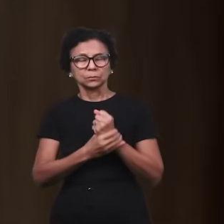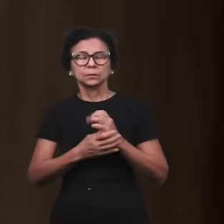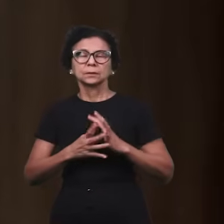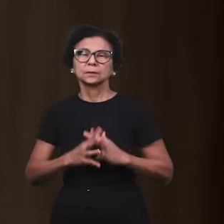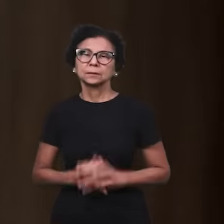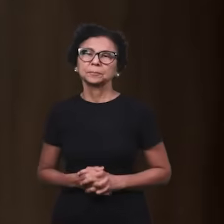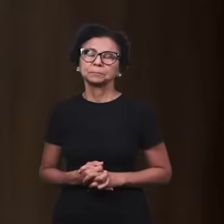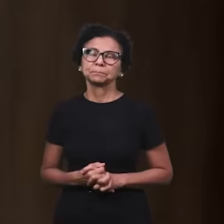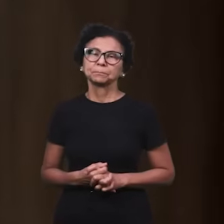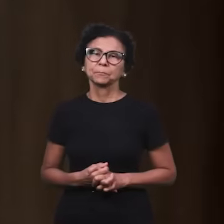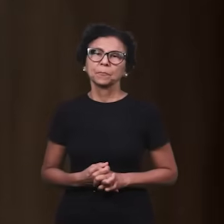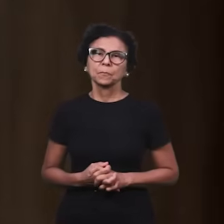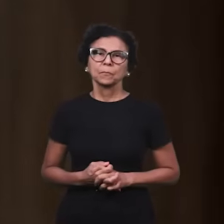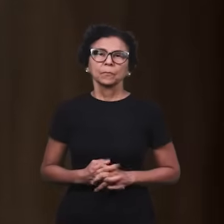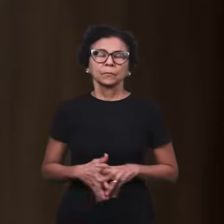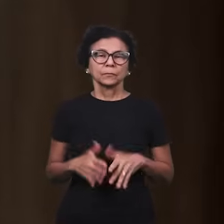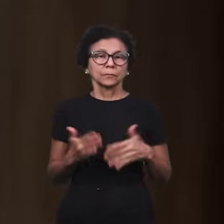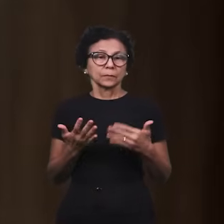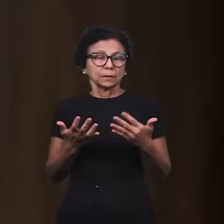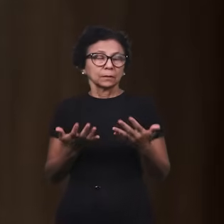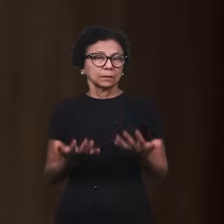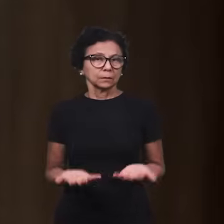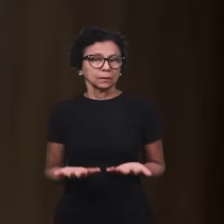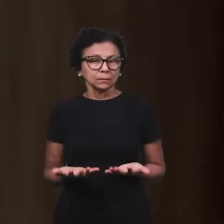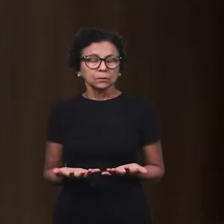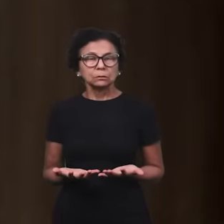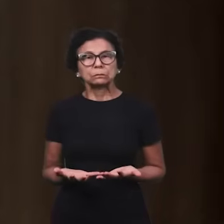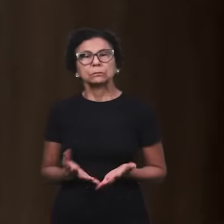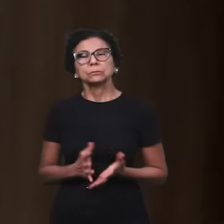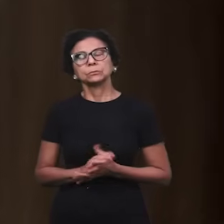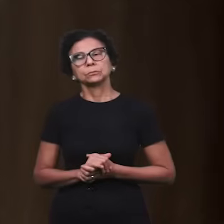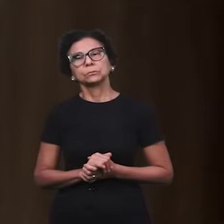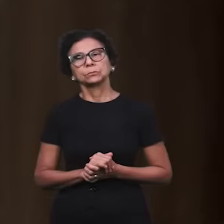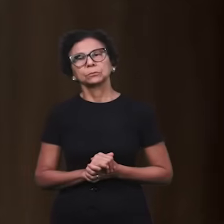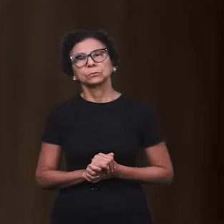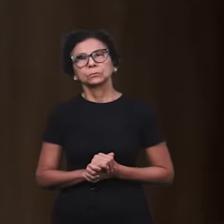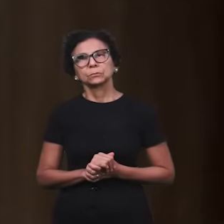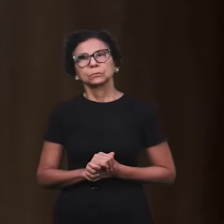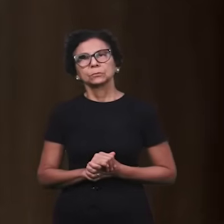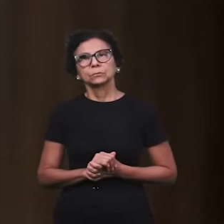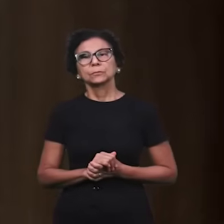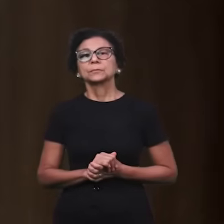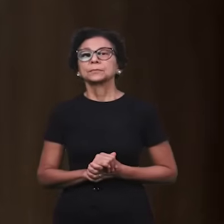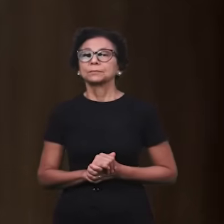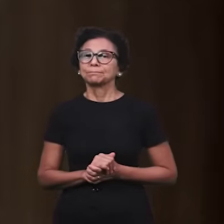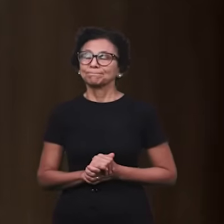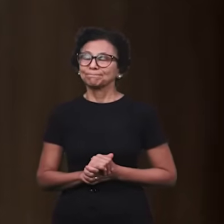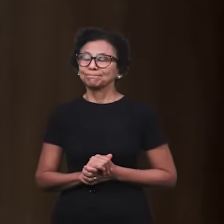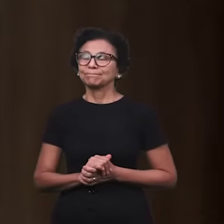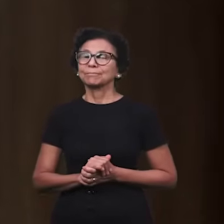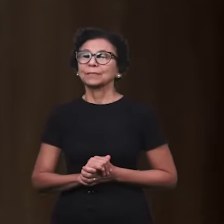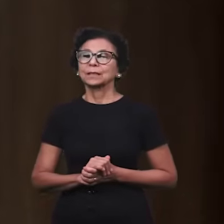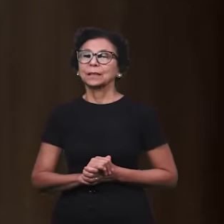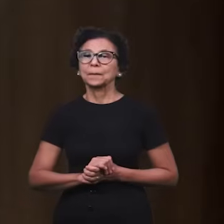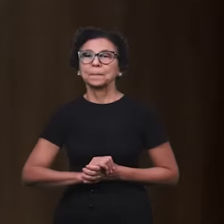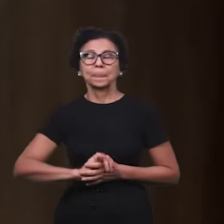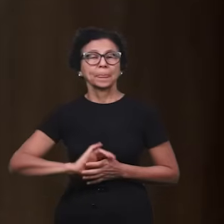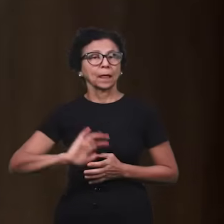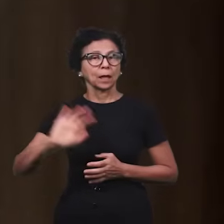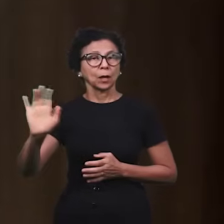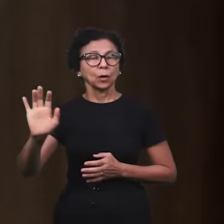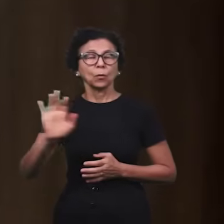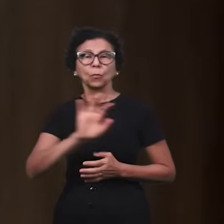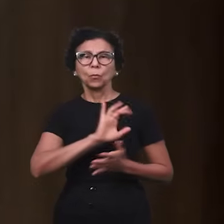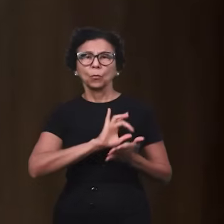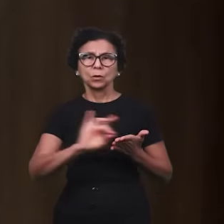Senhor detém. Então, essa é a expressão da palavra em relação ao anticristo. Ainda há um que o detém. Glória a Deus.